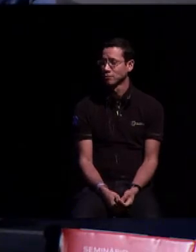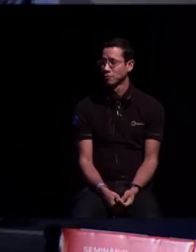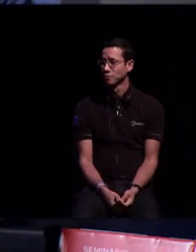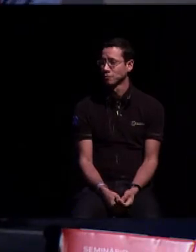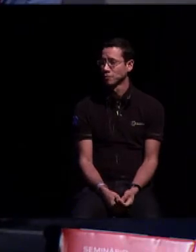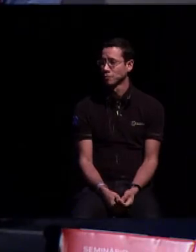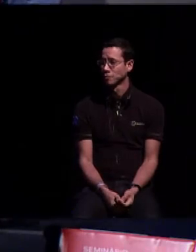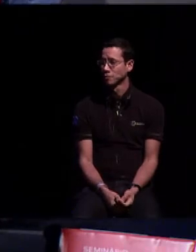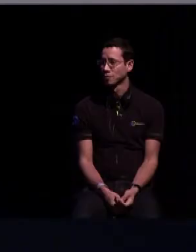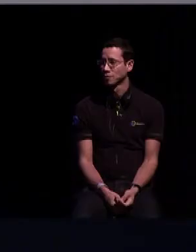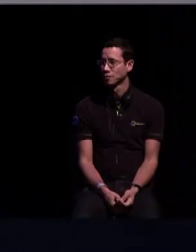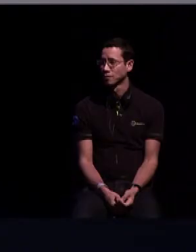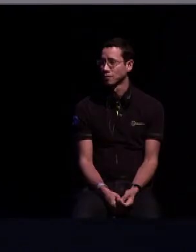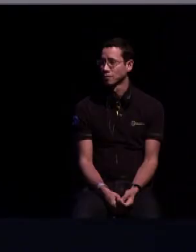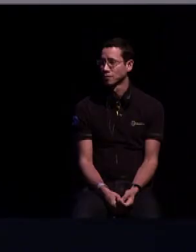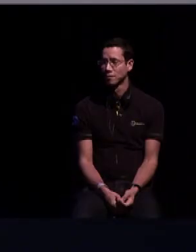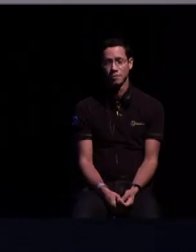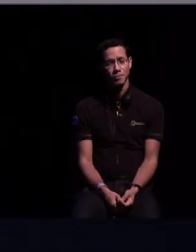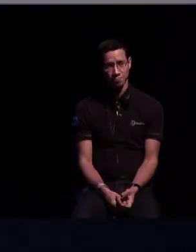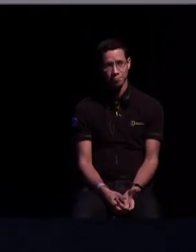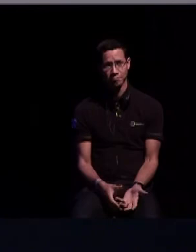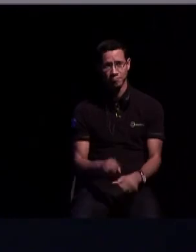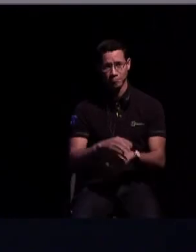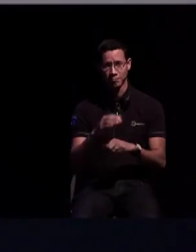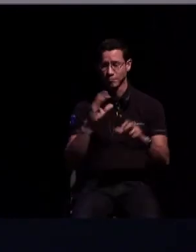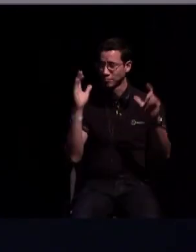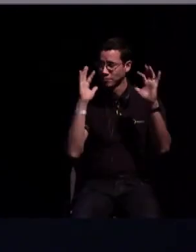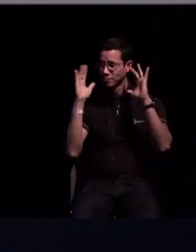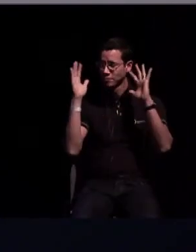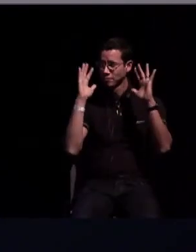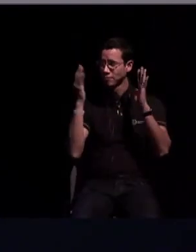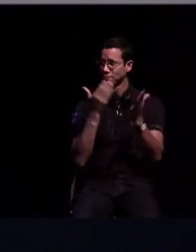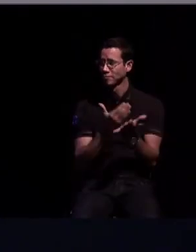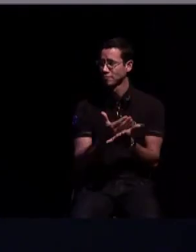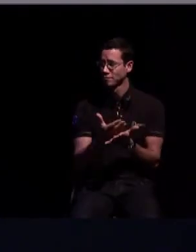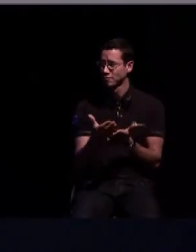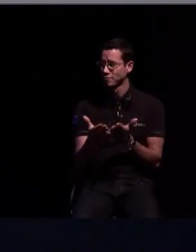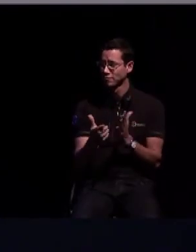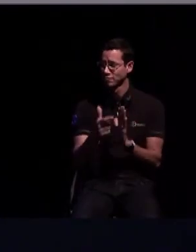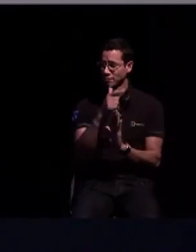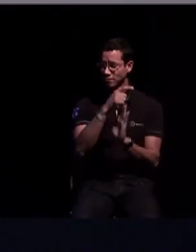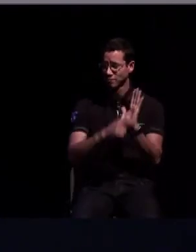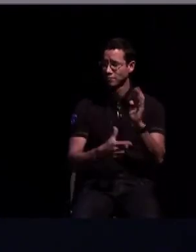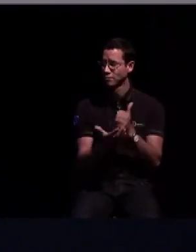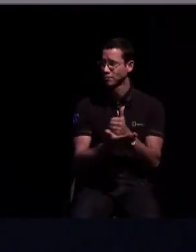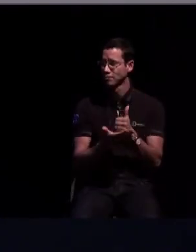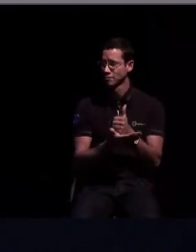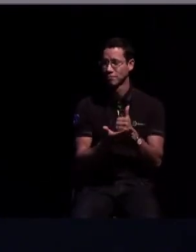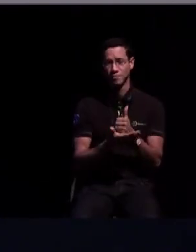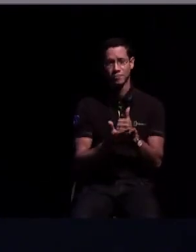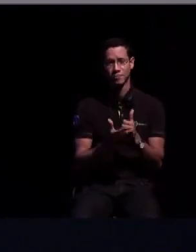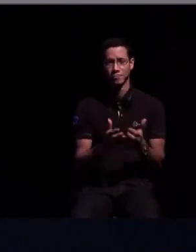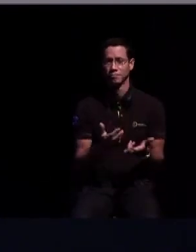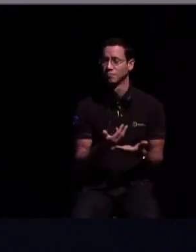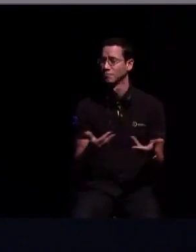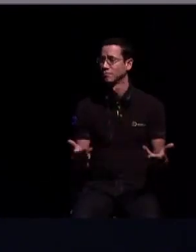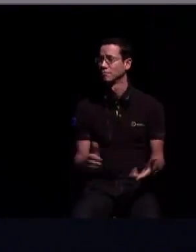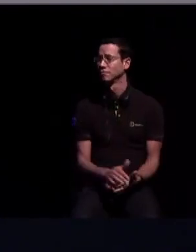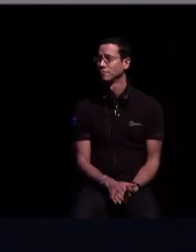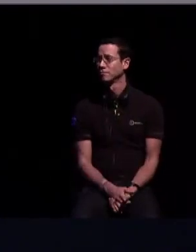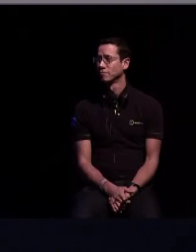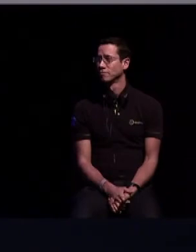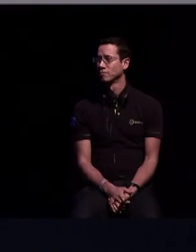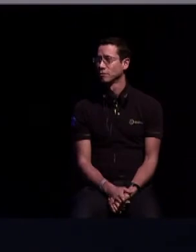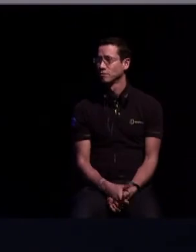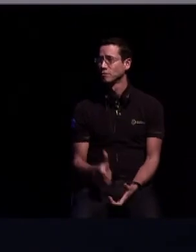Sim, de hecho, parte de la reflexión que hacemos al principio en los documentos de base que ustedes pueden consultar, tenemos